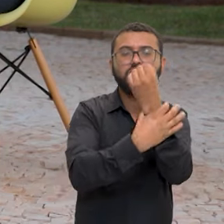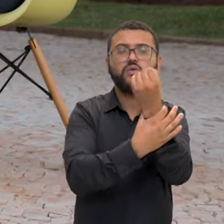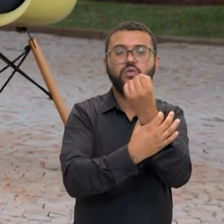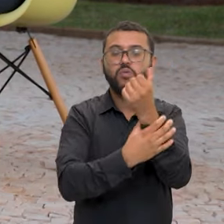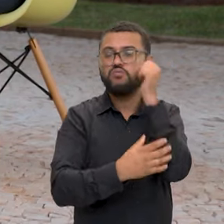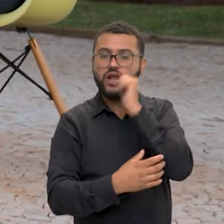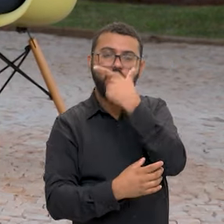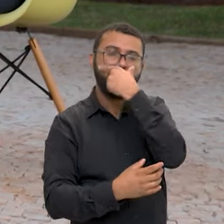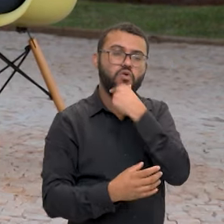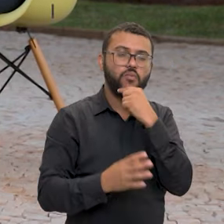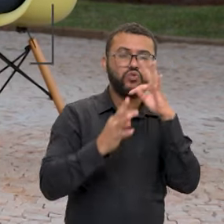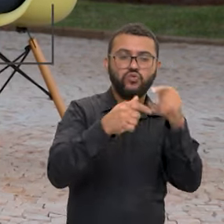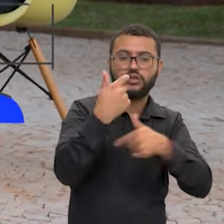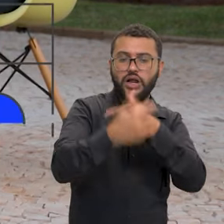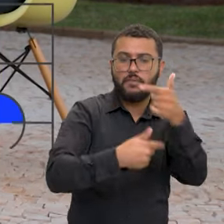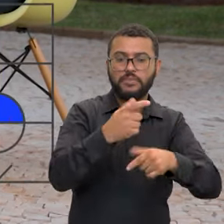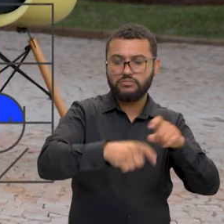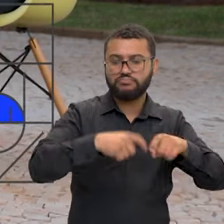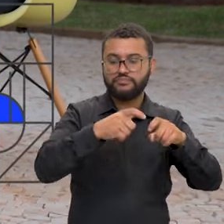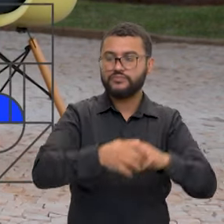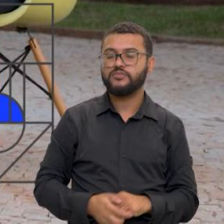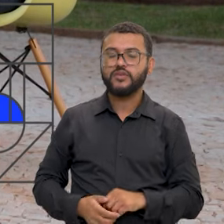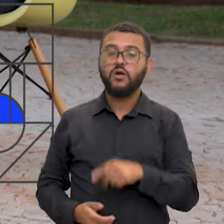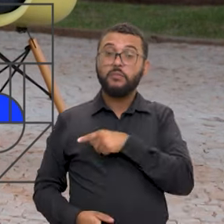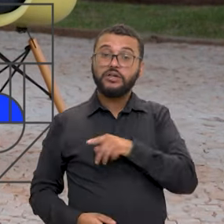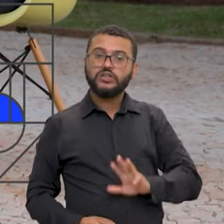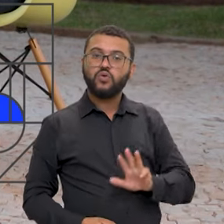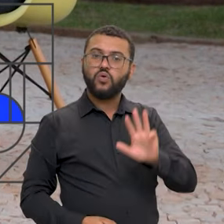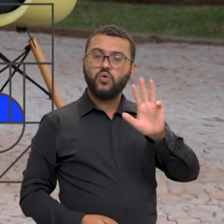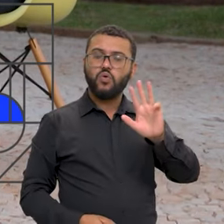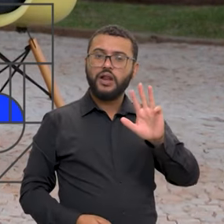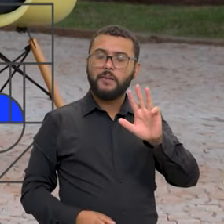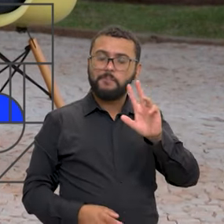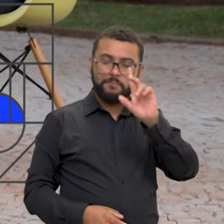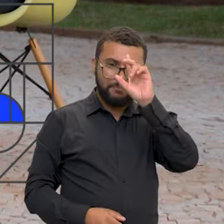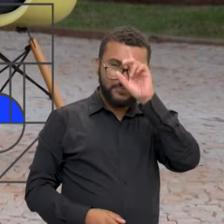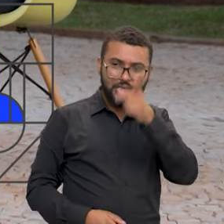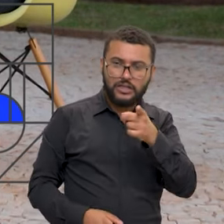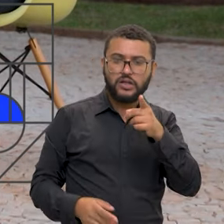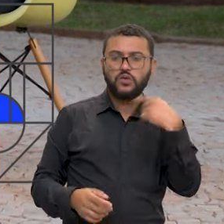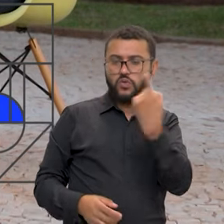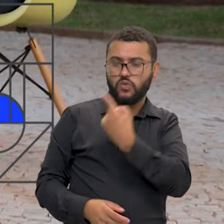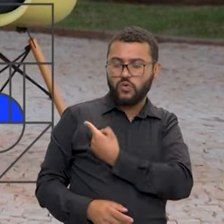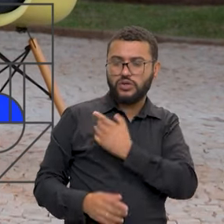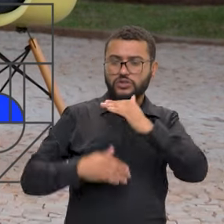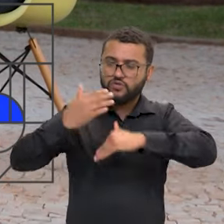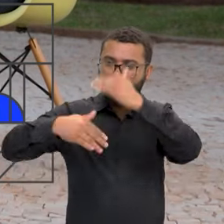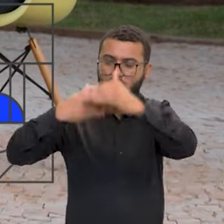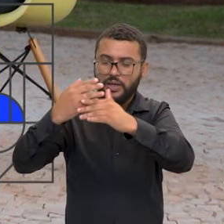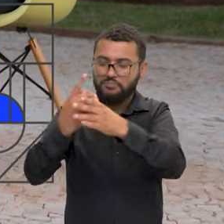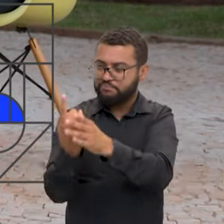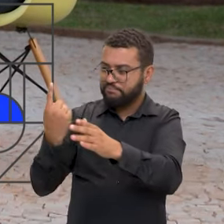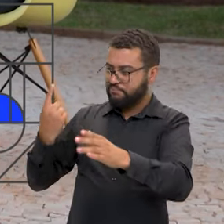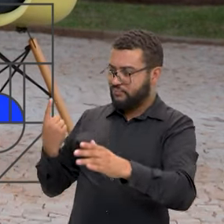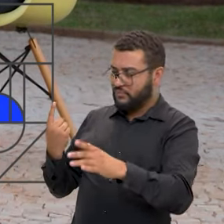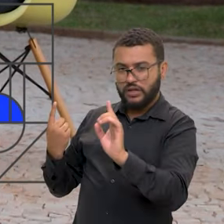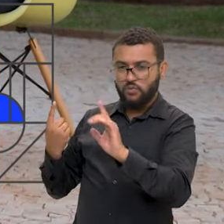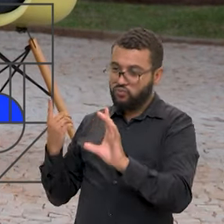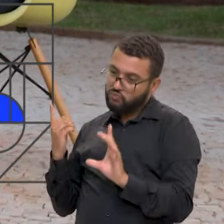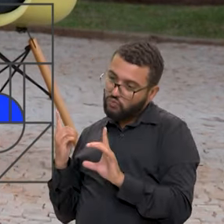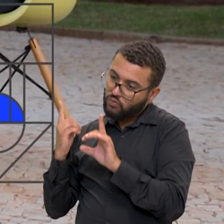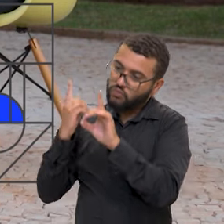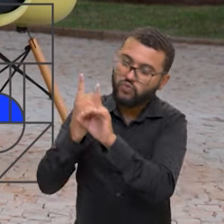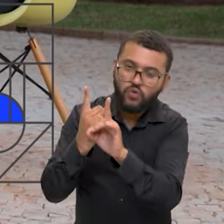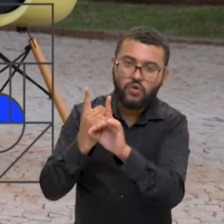A orientação do presidente Lula é que o nosso projeto de desenvolvimento é que ninguém fique para trás. Então, vamos cuidar das informações, vamos